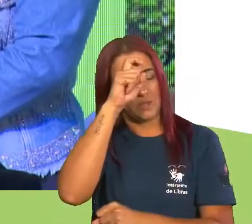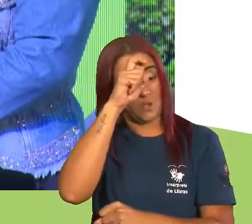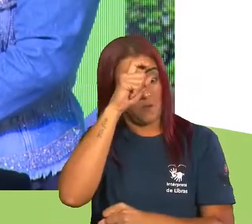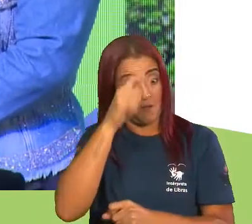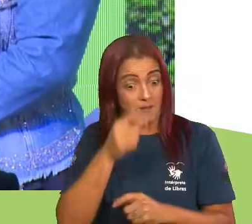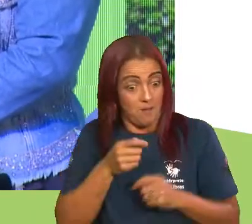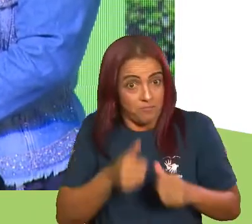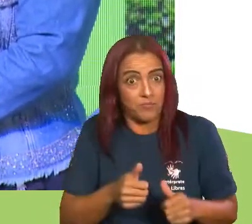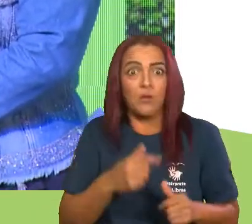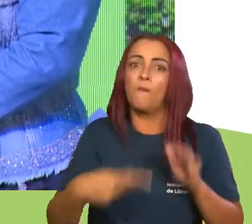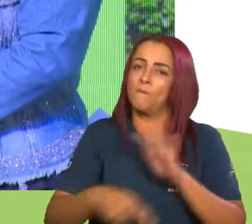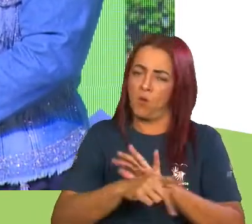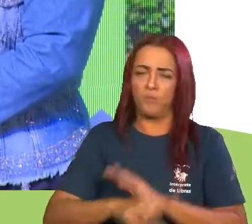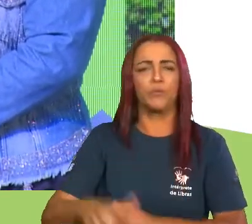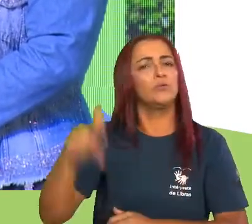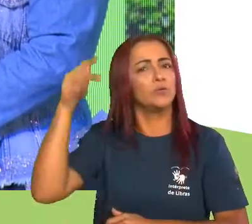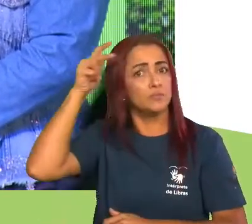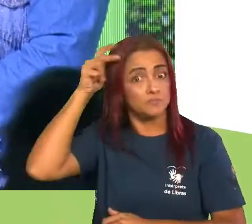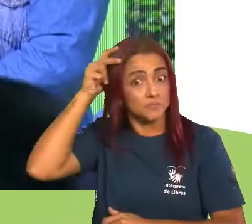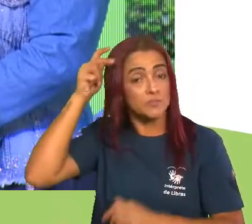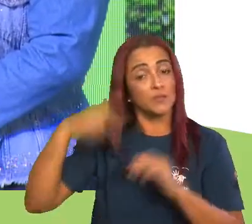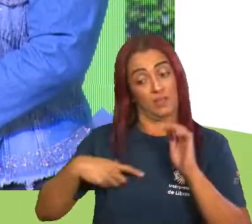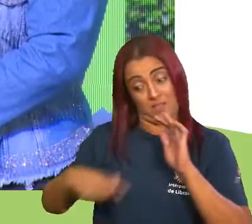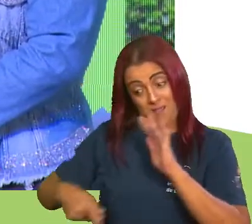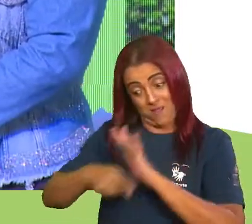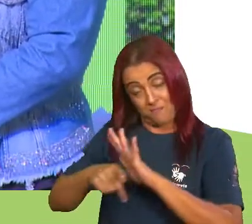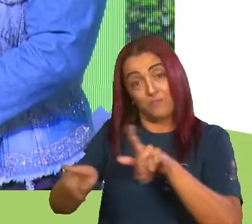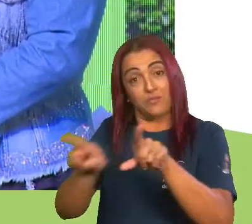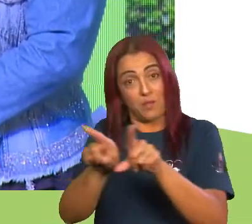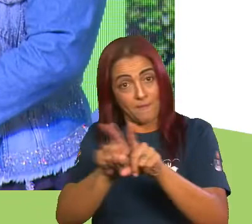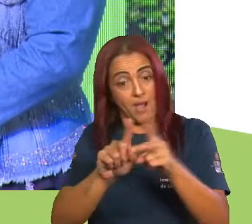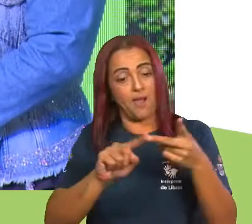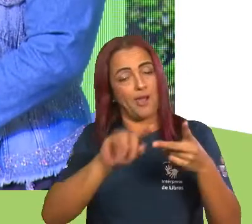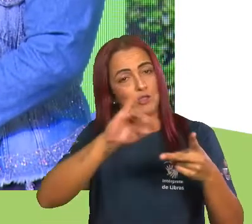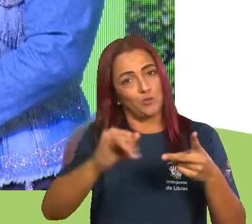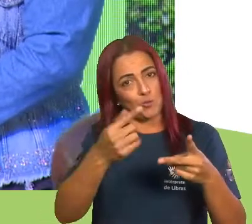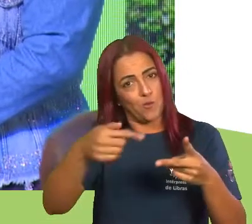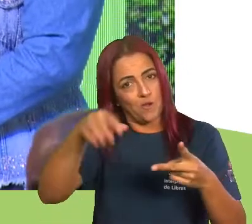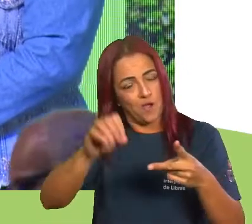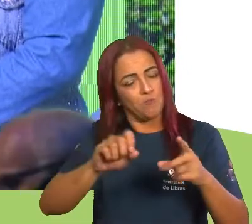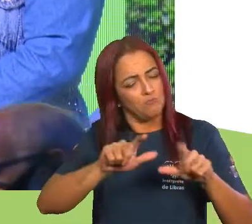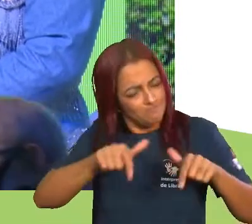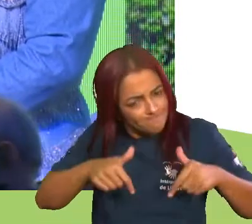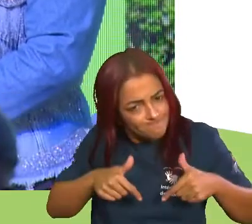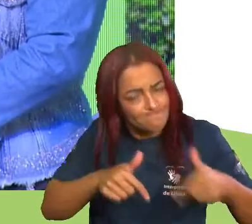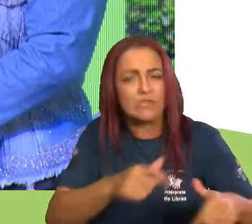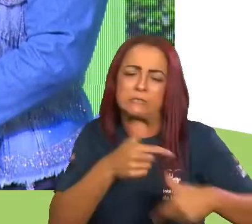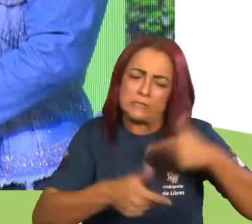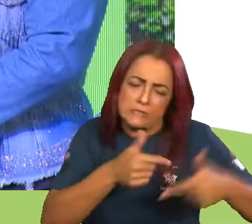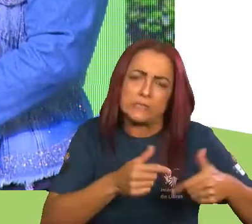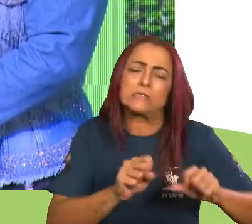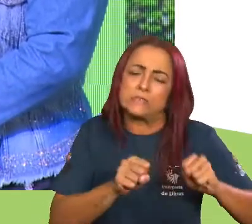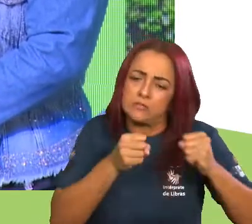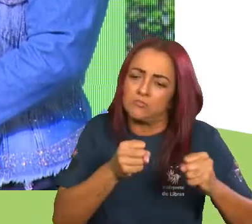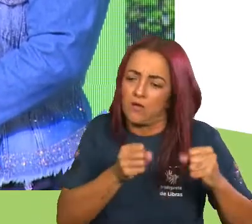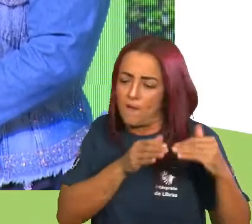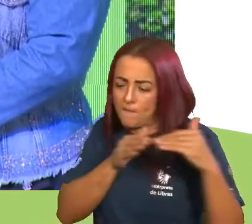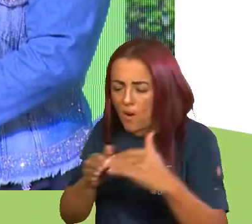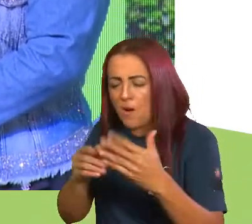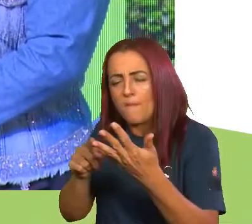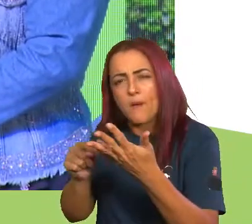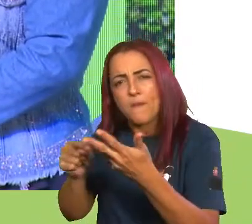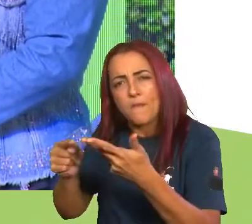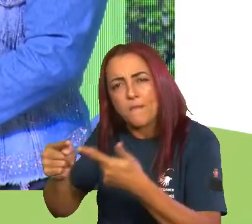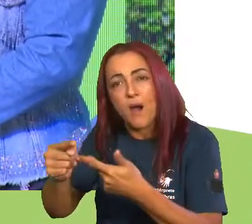da Silvia e do João, que nos orgulham como gestores públicos que trabalham em prol da sociedade de uma forma